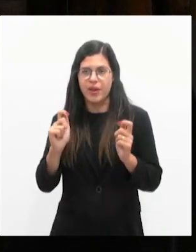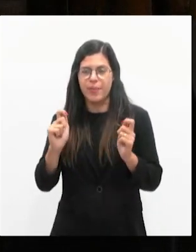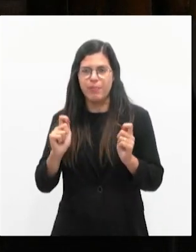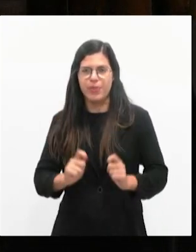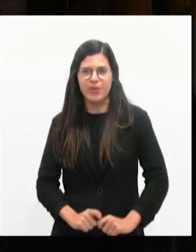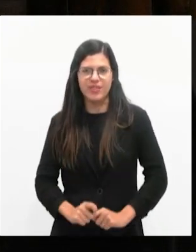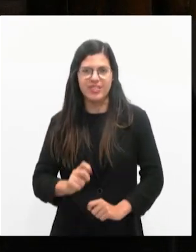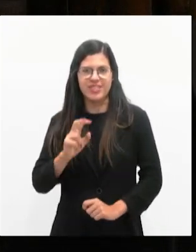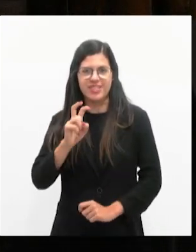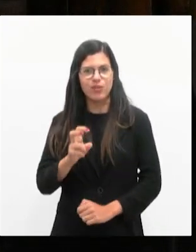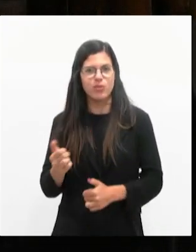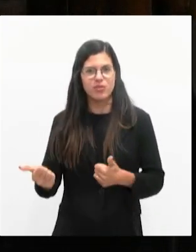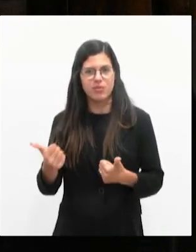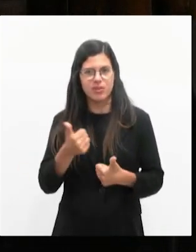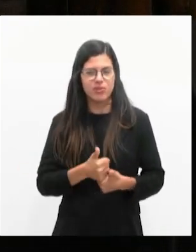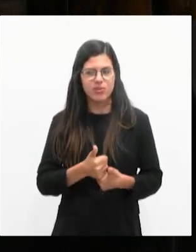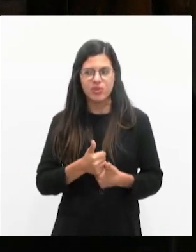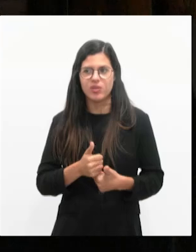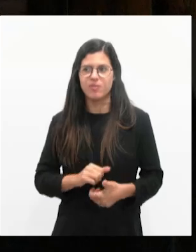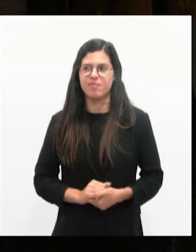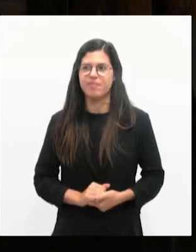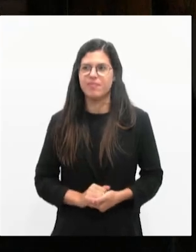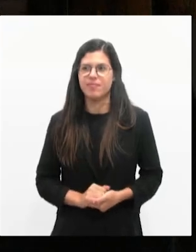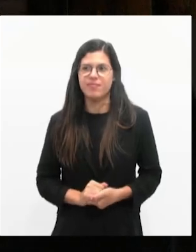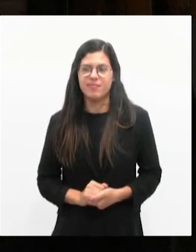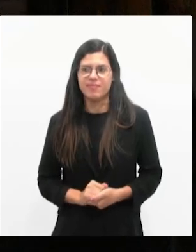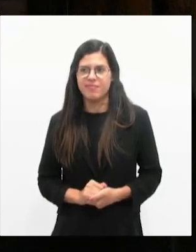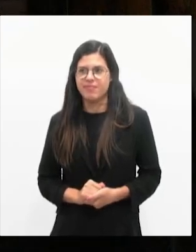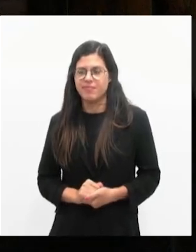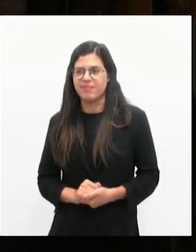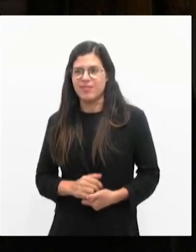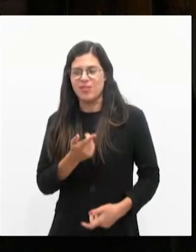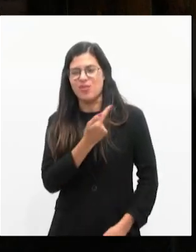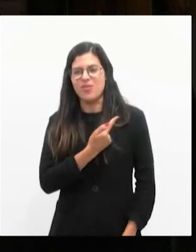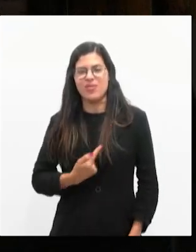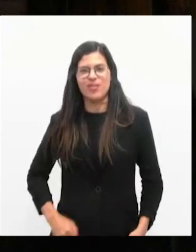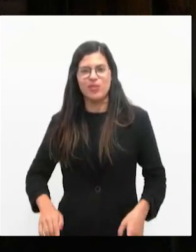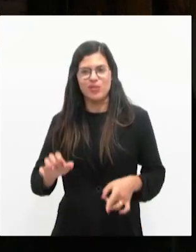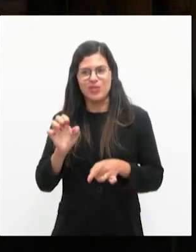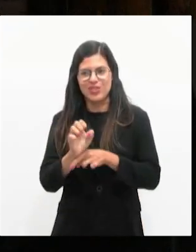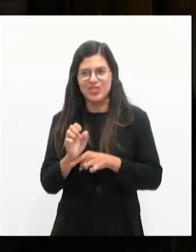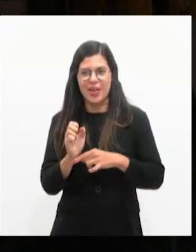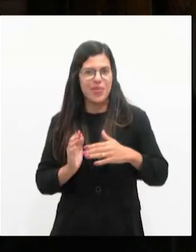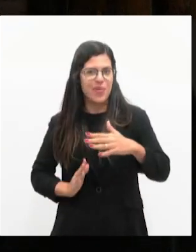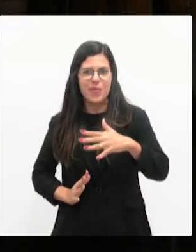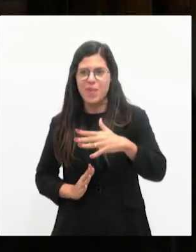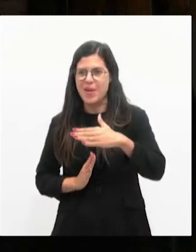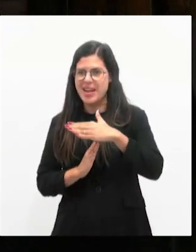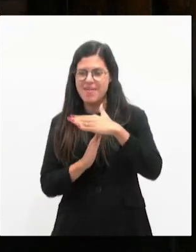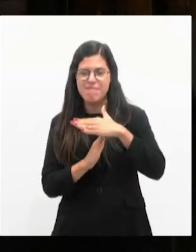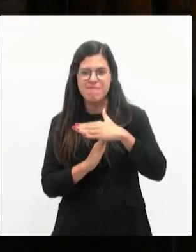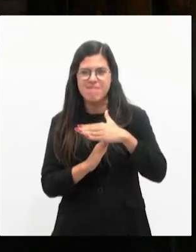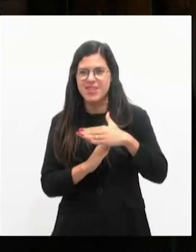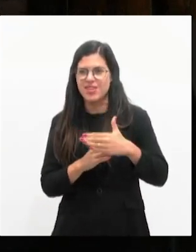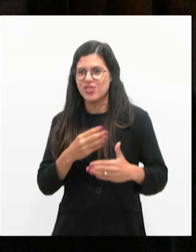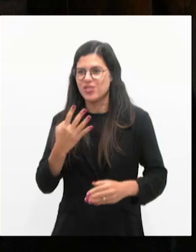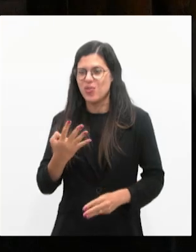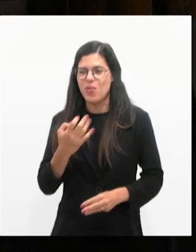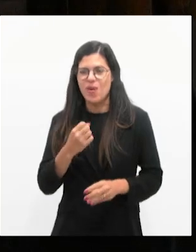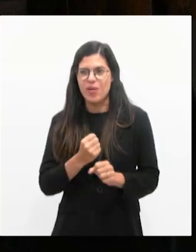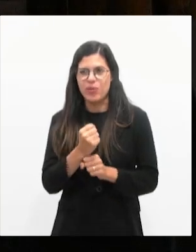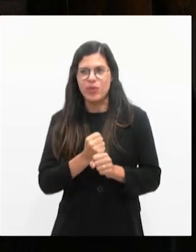5 substituições. O governo do Estado, talvez o teto, em 4 anos,